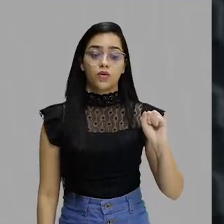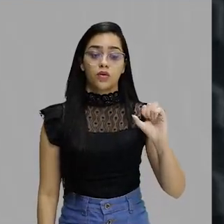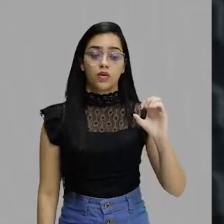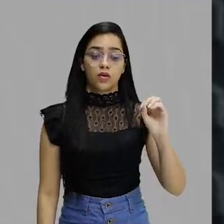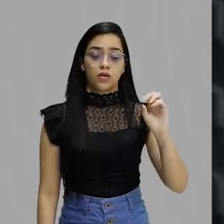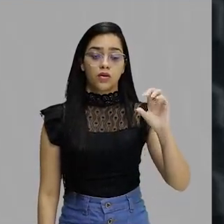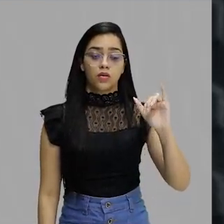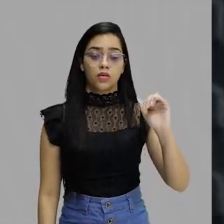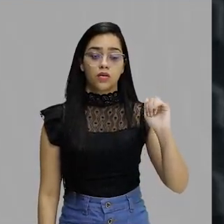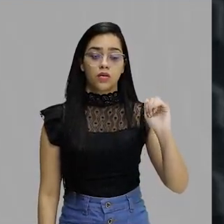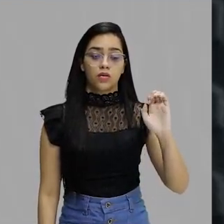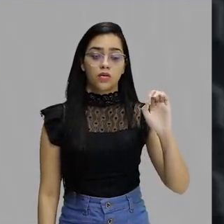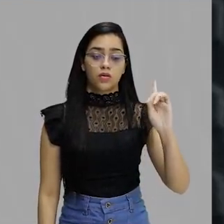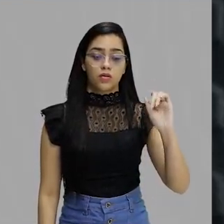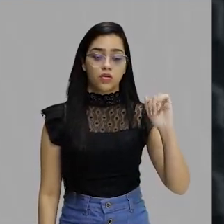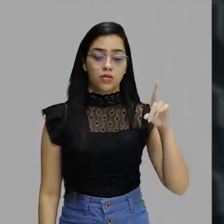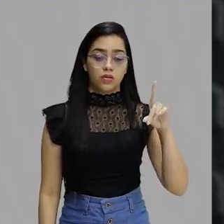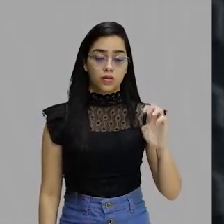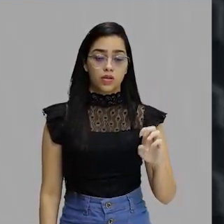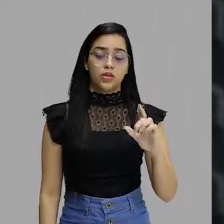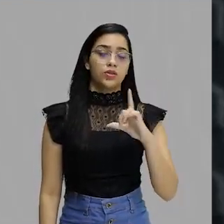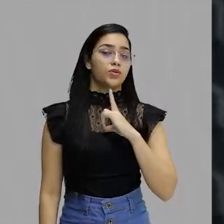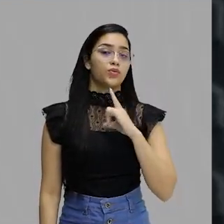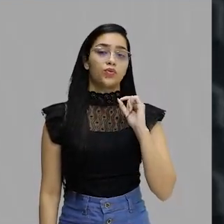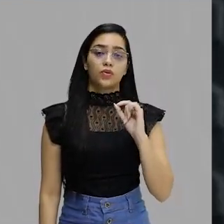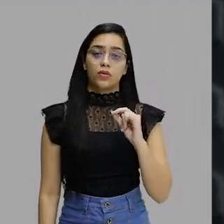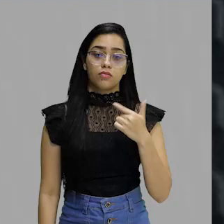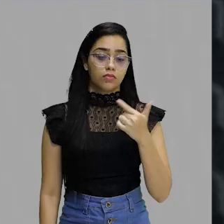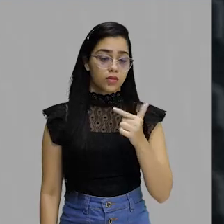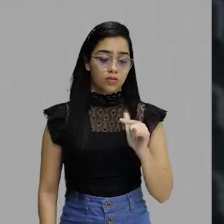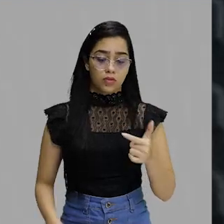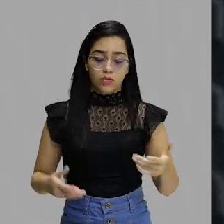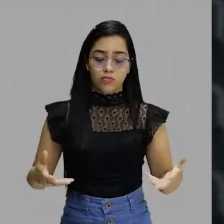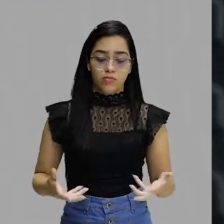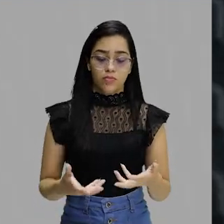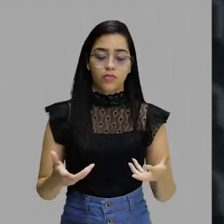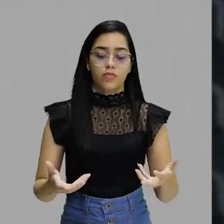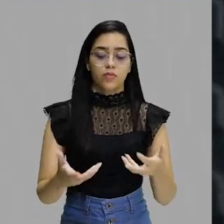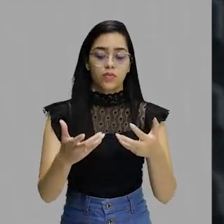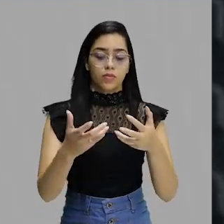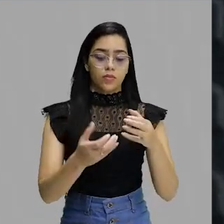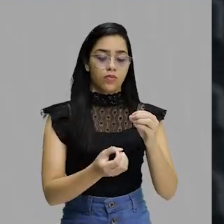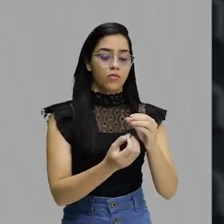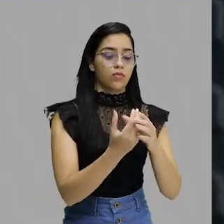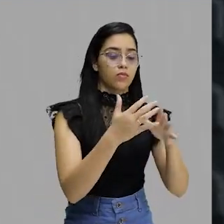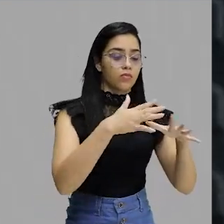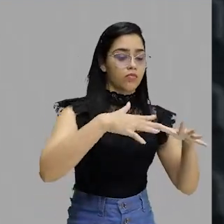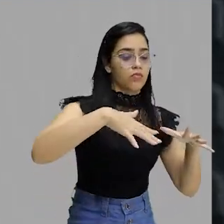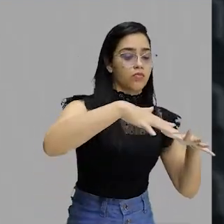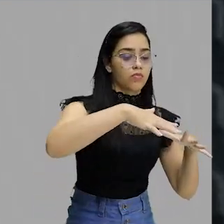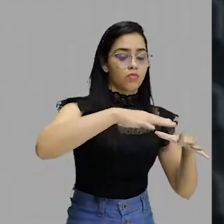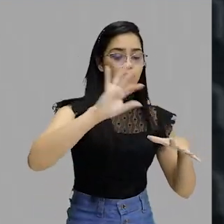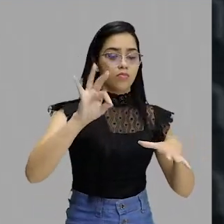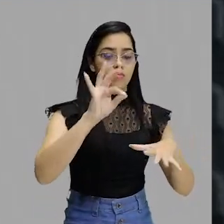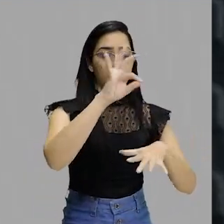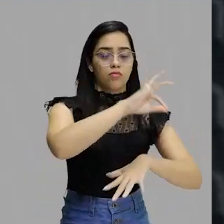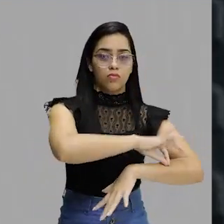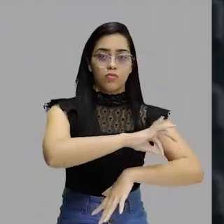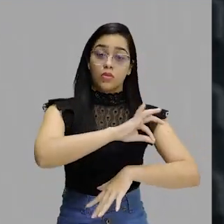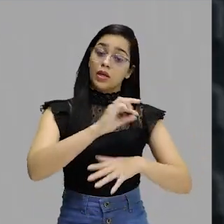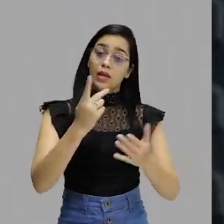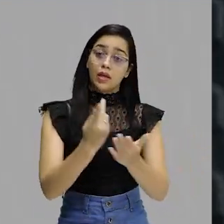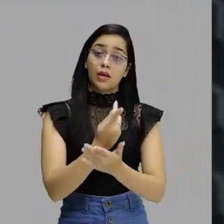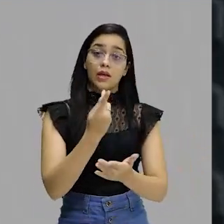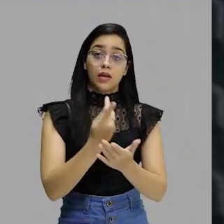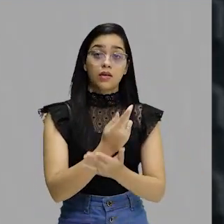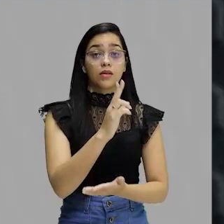sociedade. Então, esses indivíduos, as abelhas, elas não promovem, não existe colônia de abelhas. Na verdade, esse é um termo errado